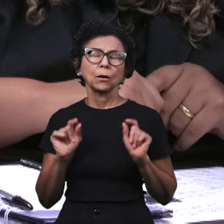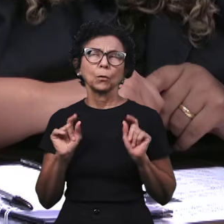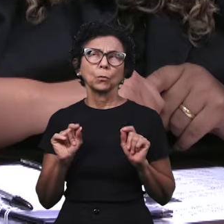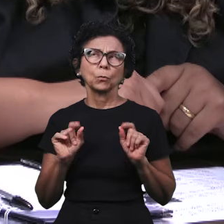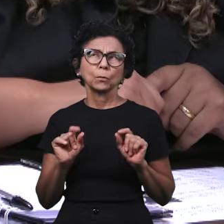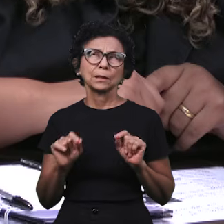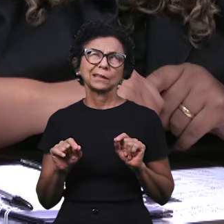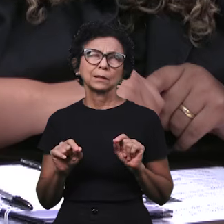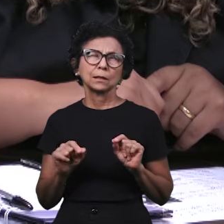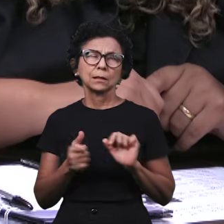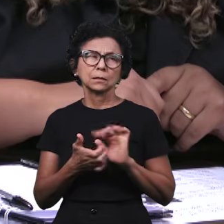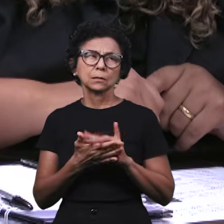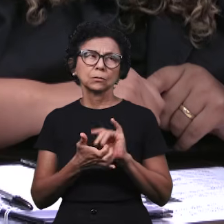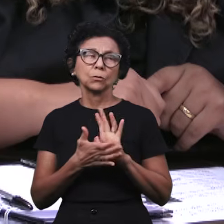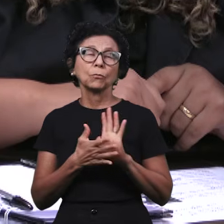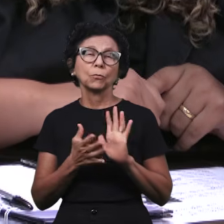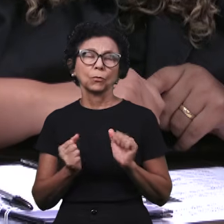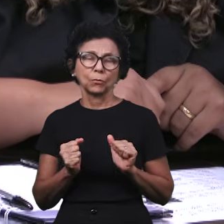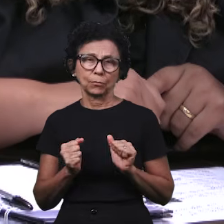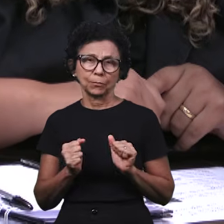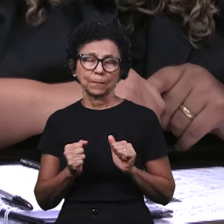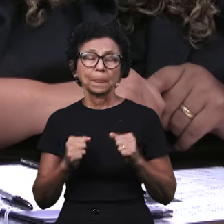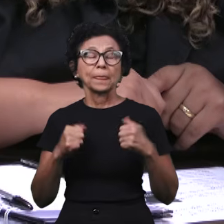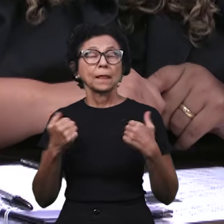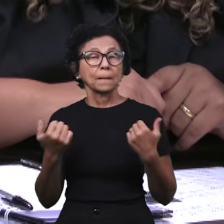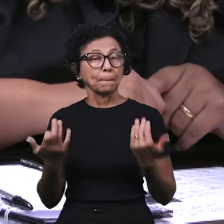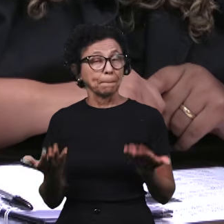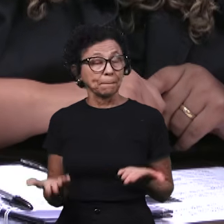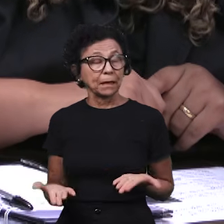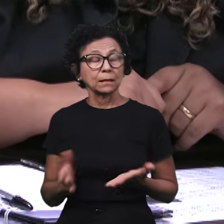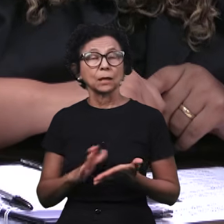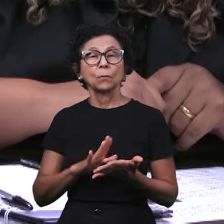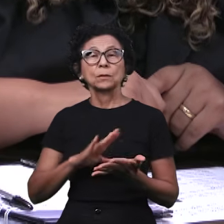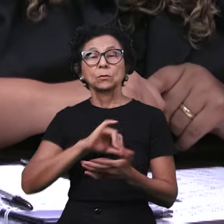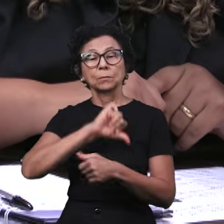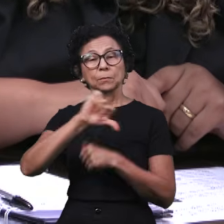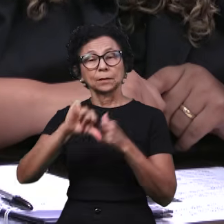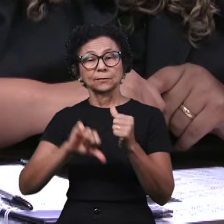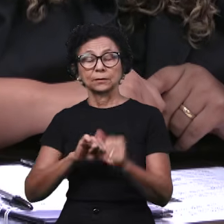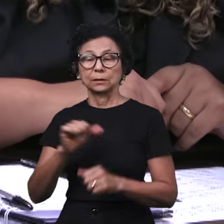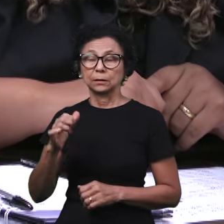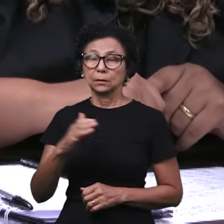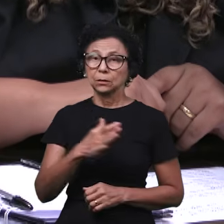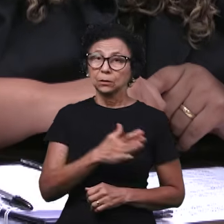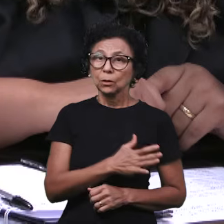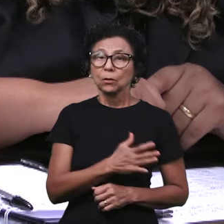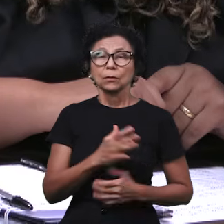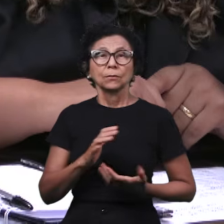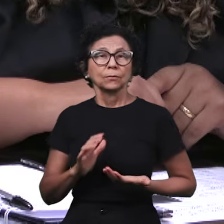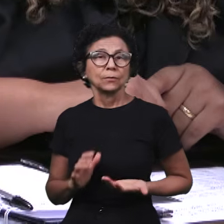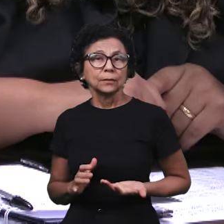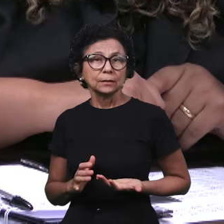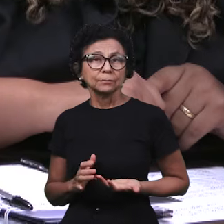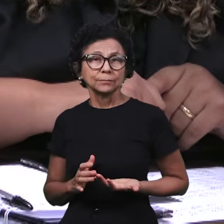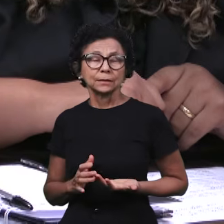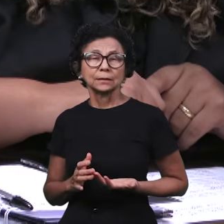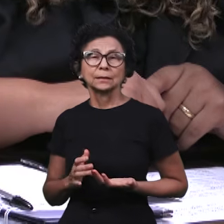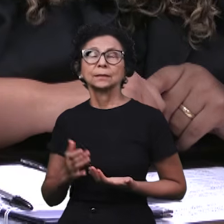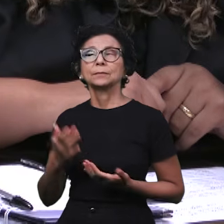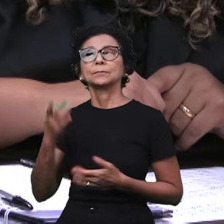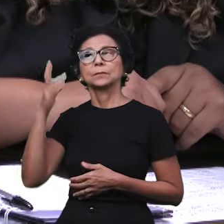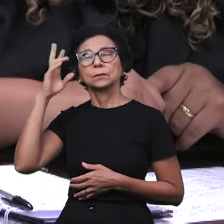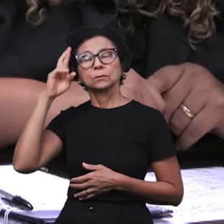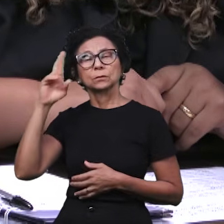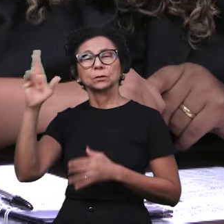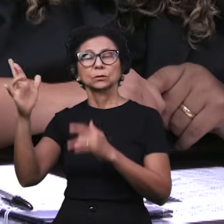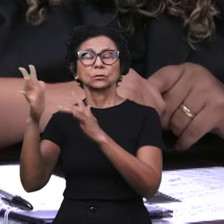letra desse louvor, fala sobre uma nova vida, né? Sobre uma fonte que temos no Senhor. Isso remete ao quê? A salvação. E a gente